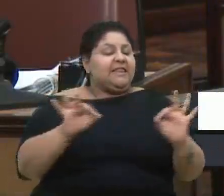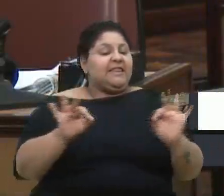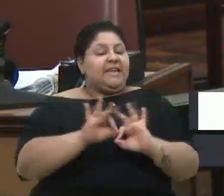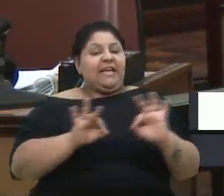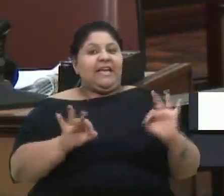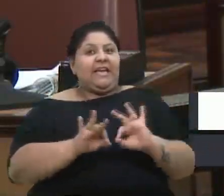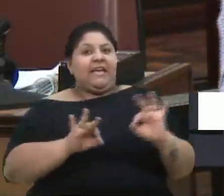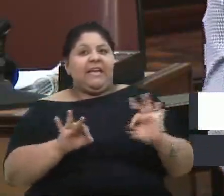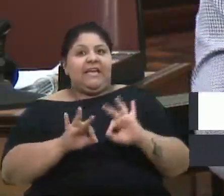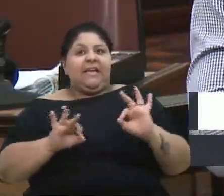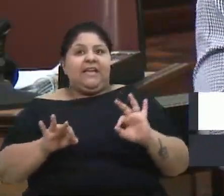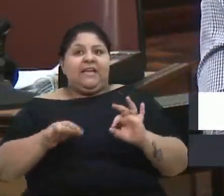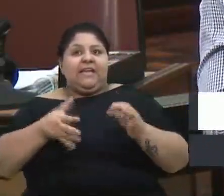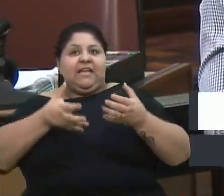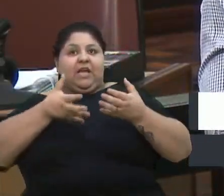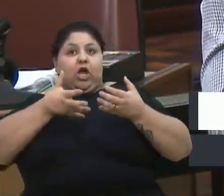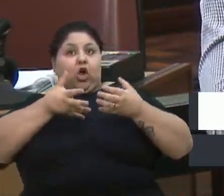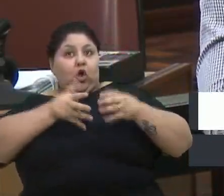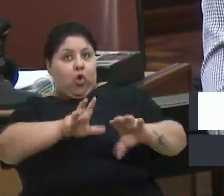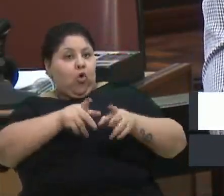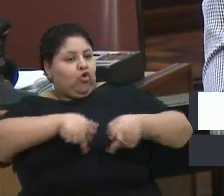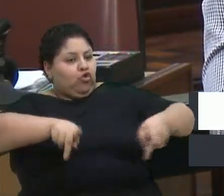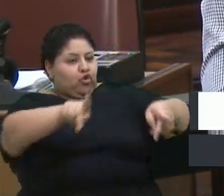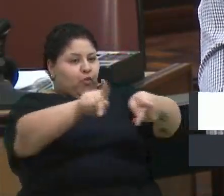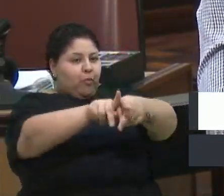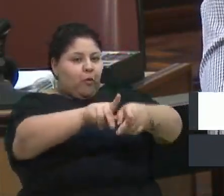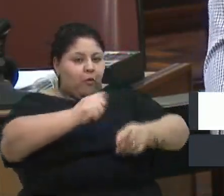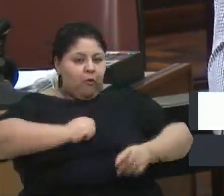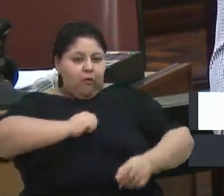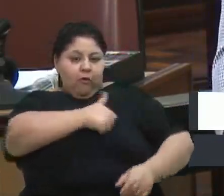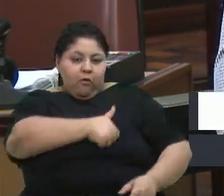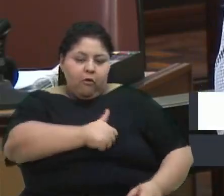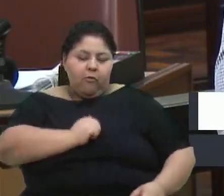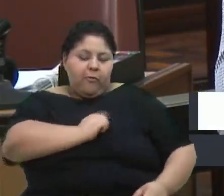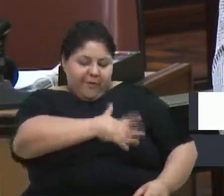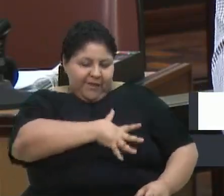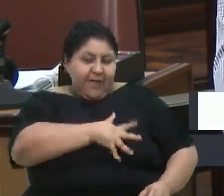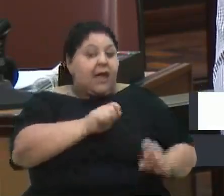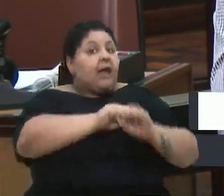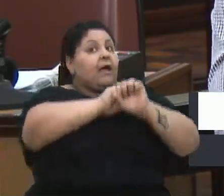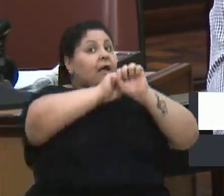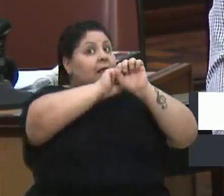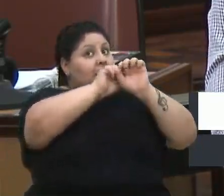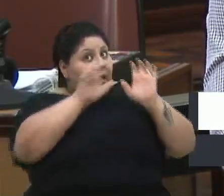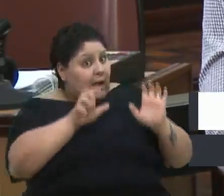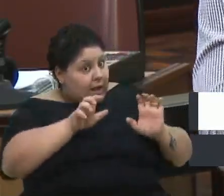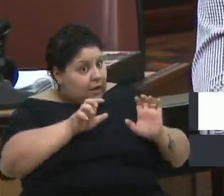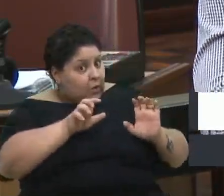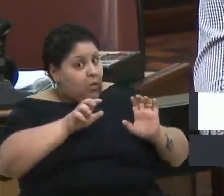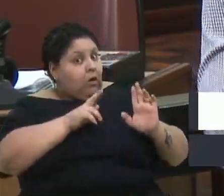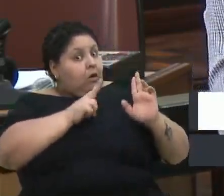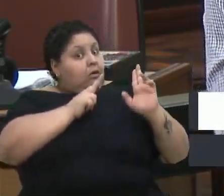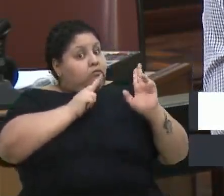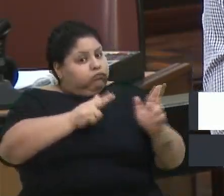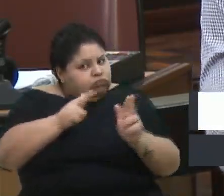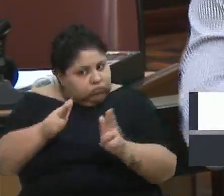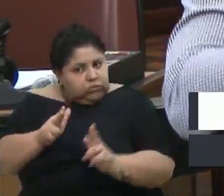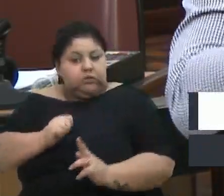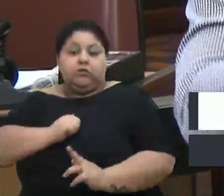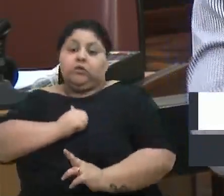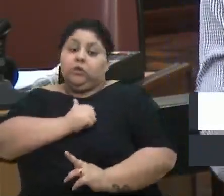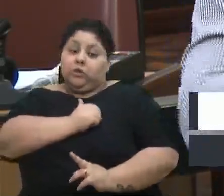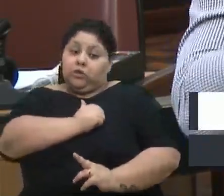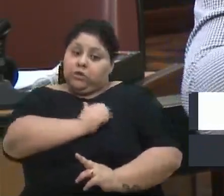indo contra o povo palestino, é muito claro. É os extremistas, terroristas palestinos